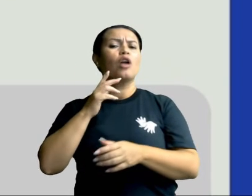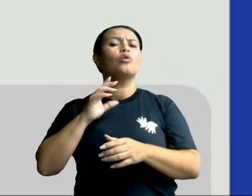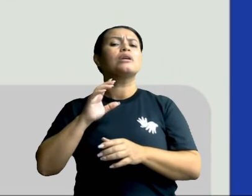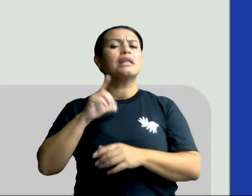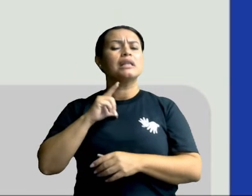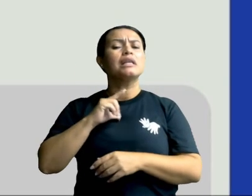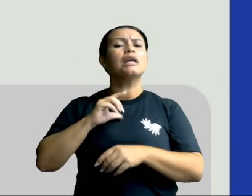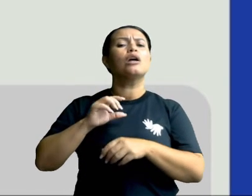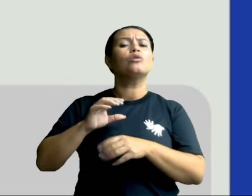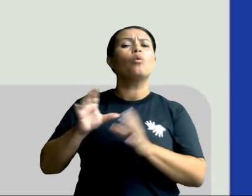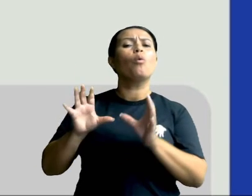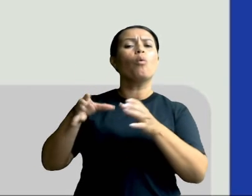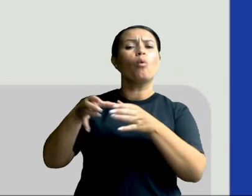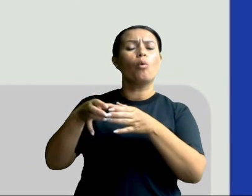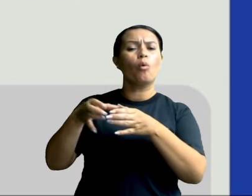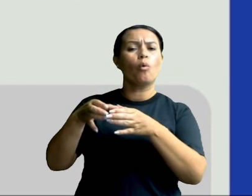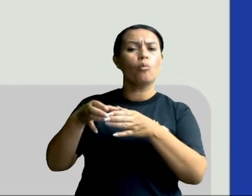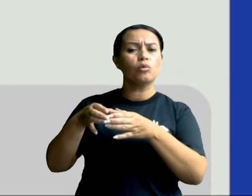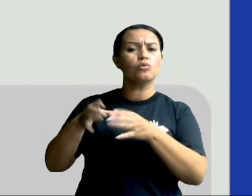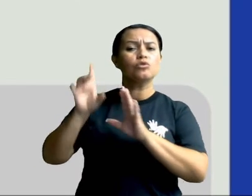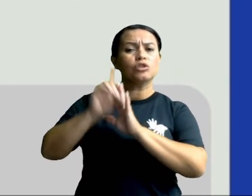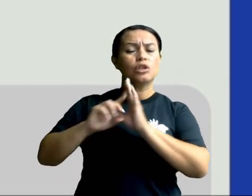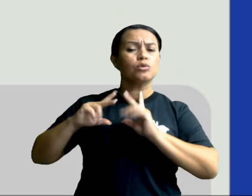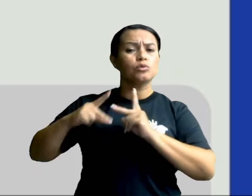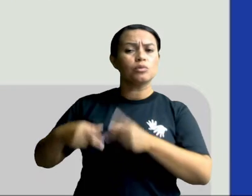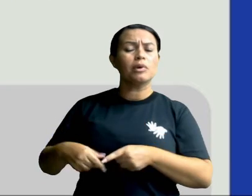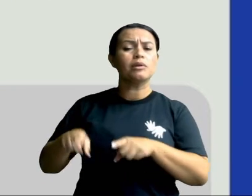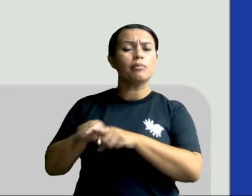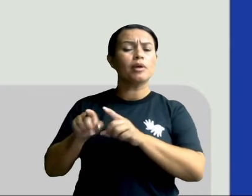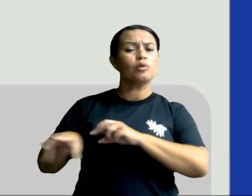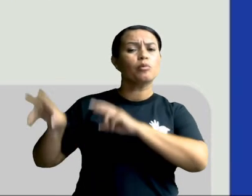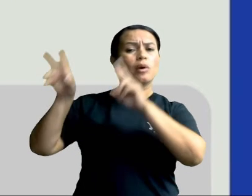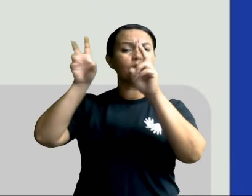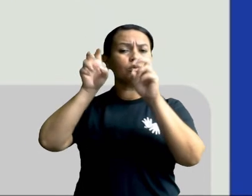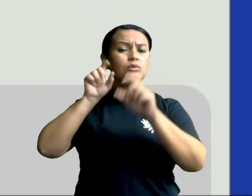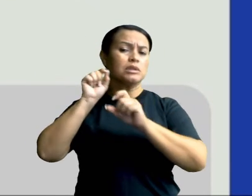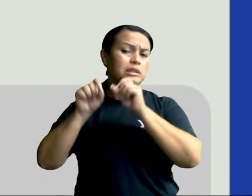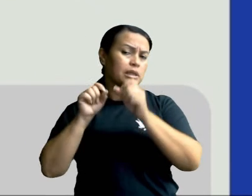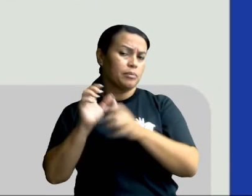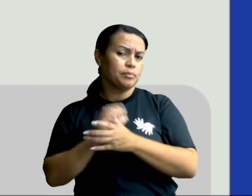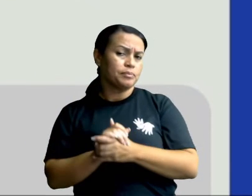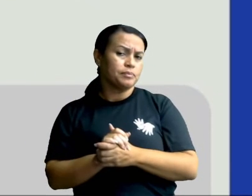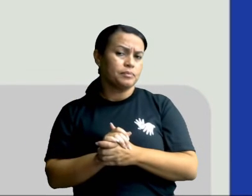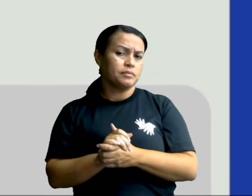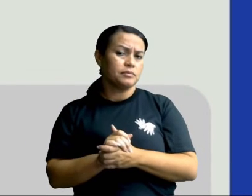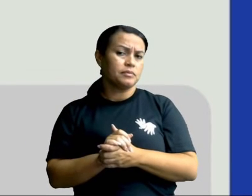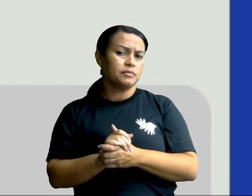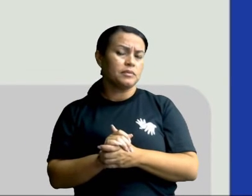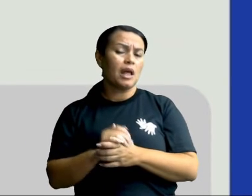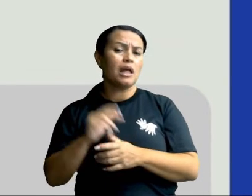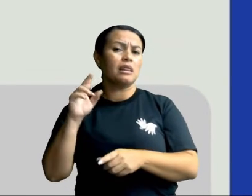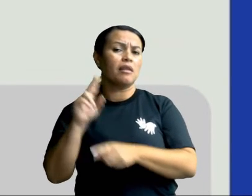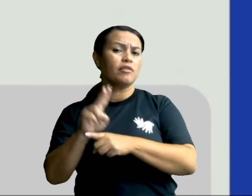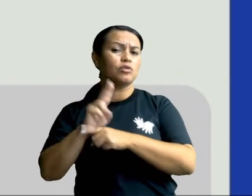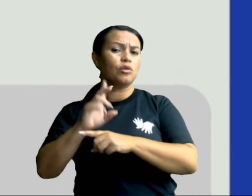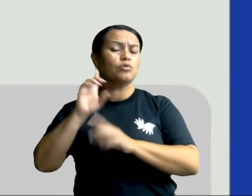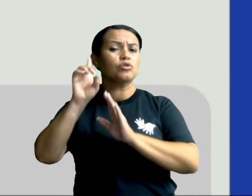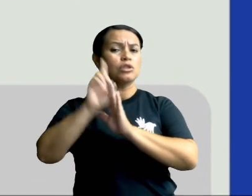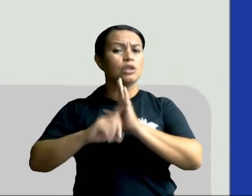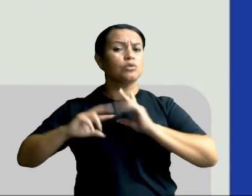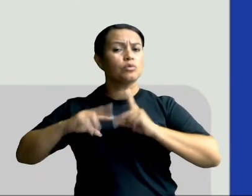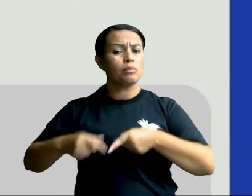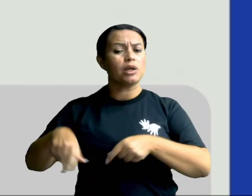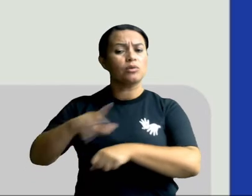2016, a posição chinesa em relação a esse assunto, como no caso de defensores dos direitos humanos do